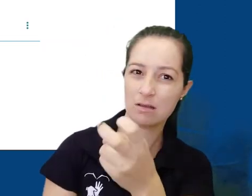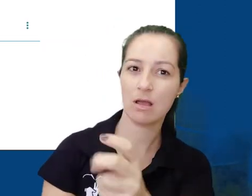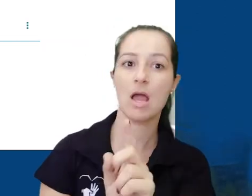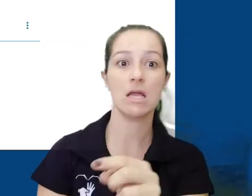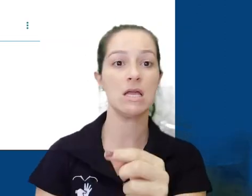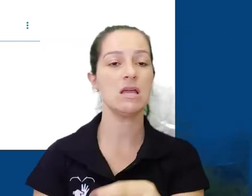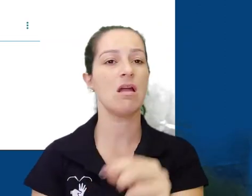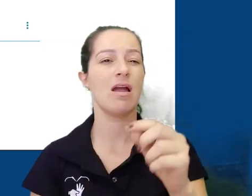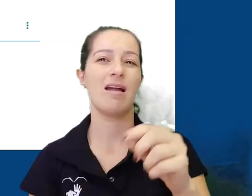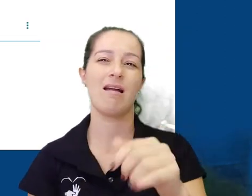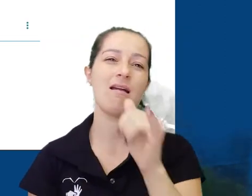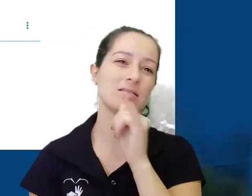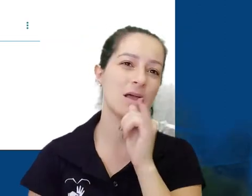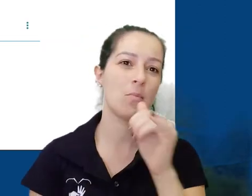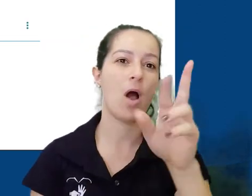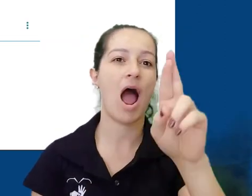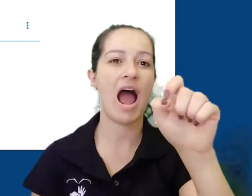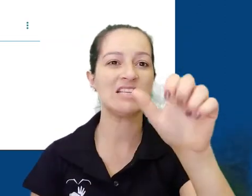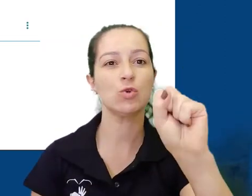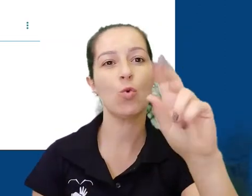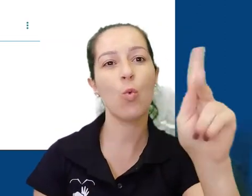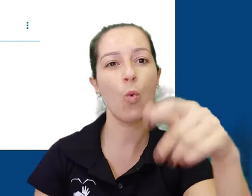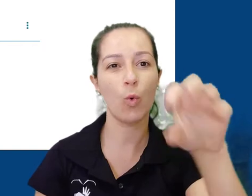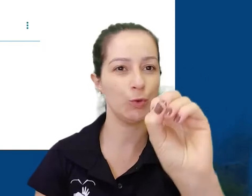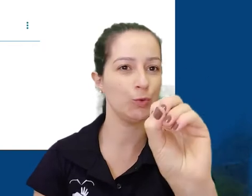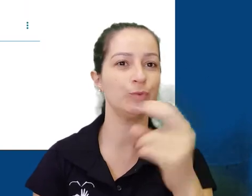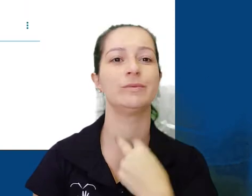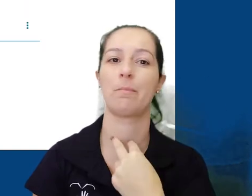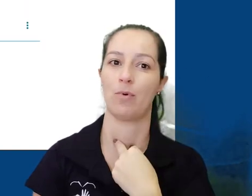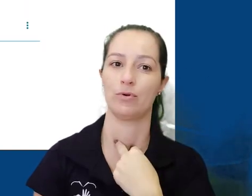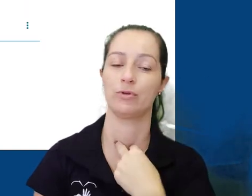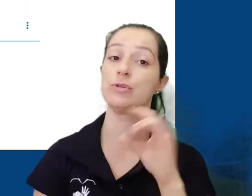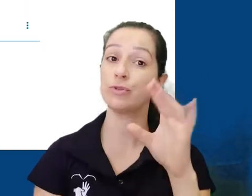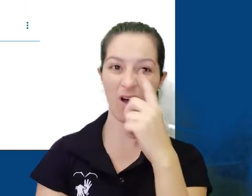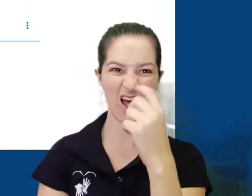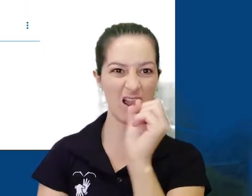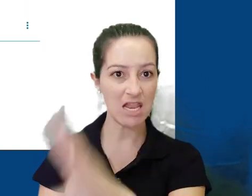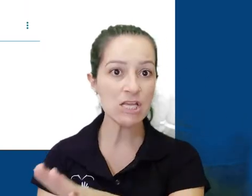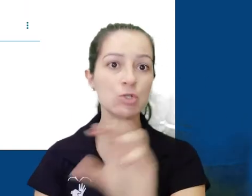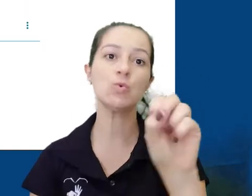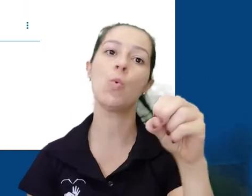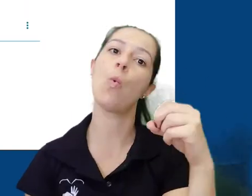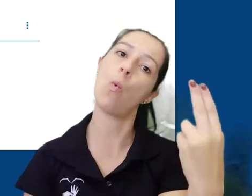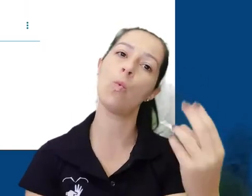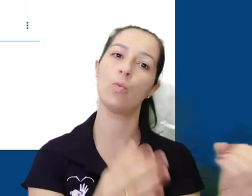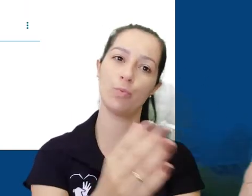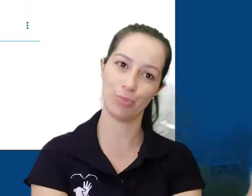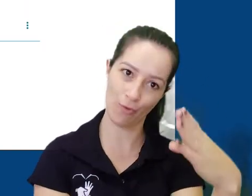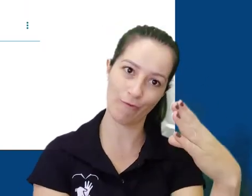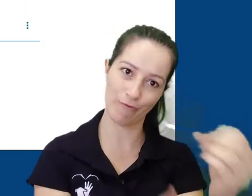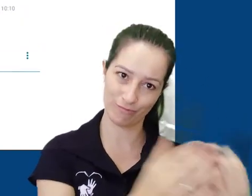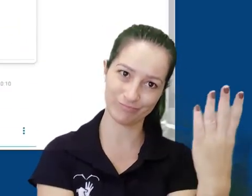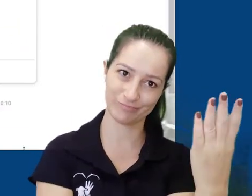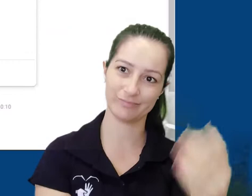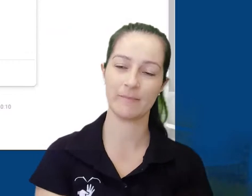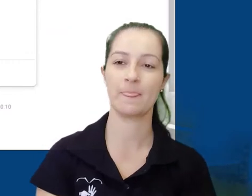é possível depositar o material você pode editar o conteúdo dele ou excluiu mas não pode fazer ele virar um rascunho novamente se